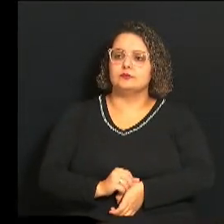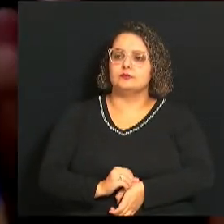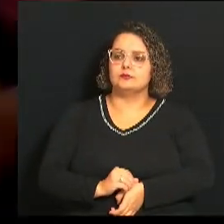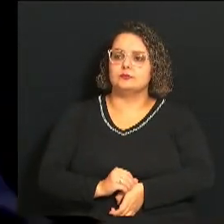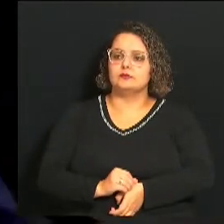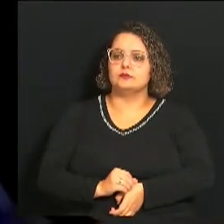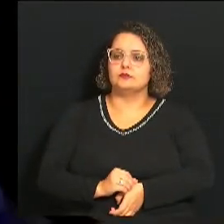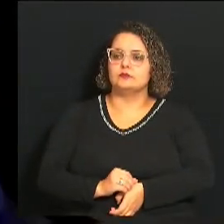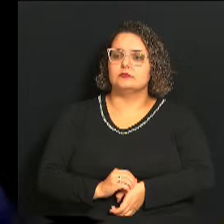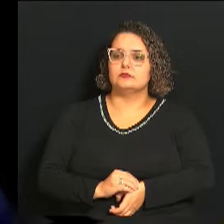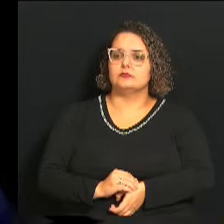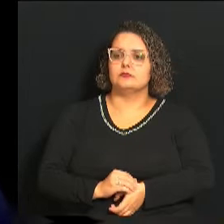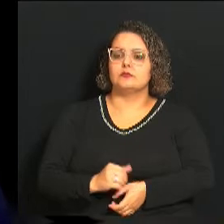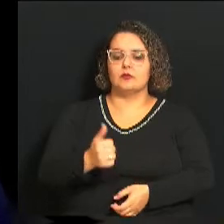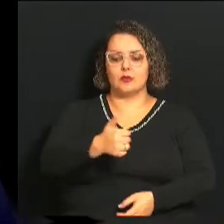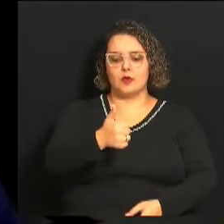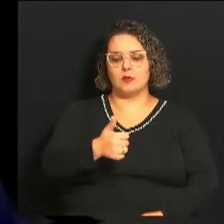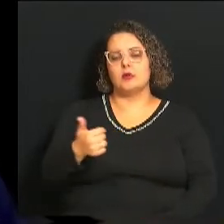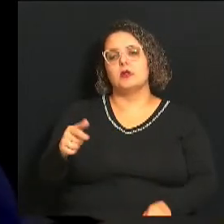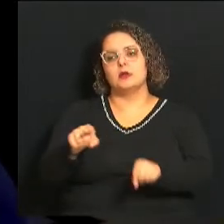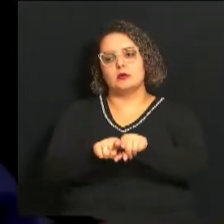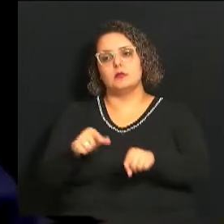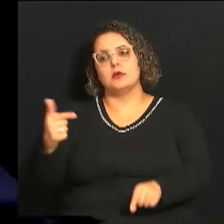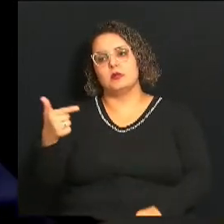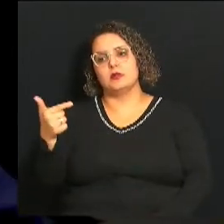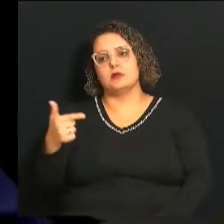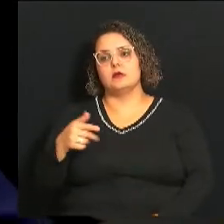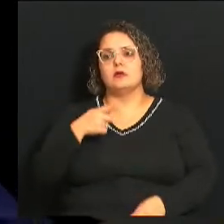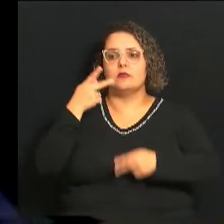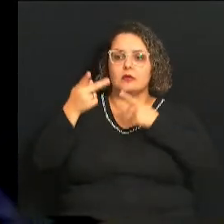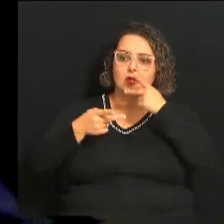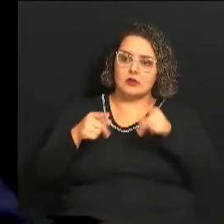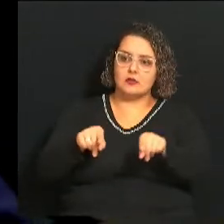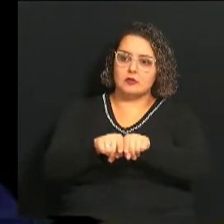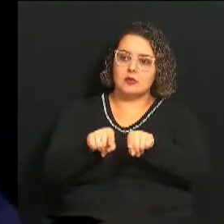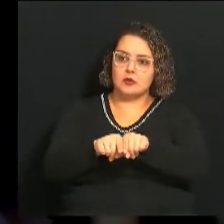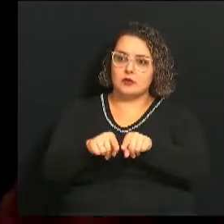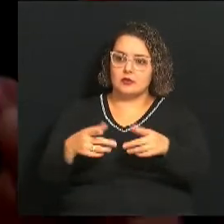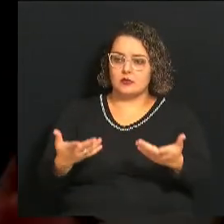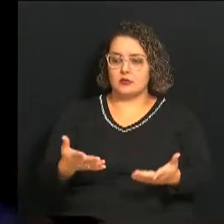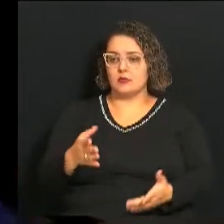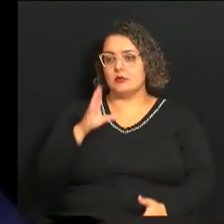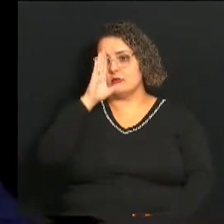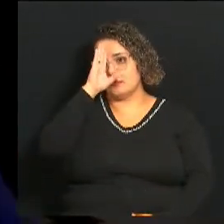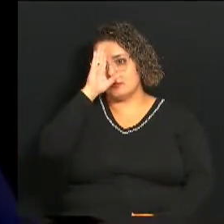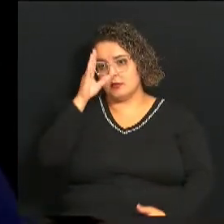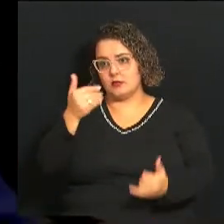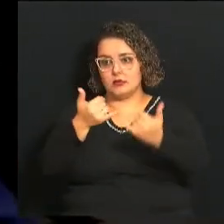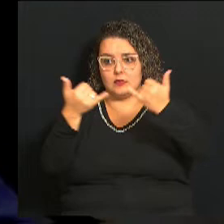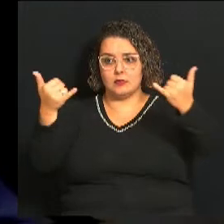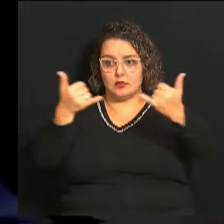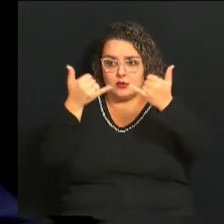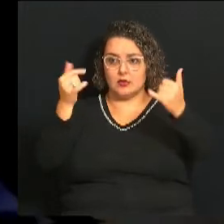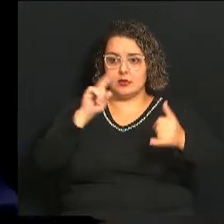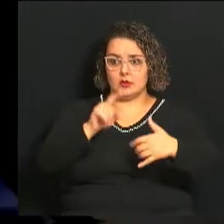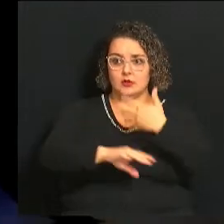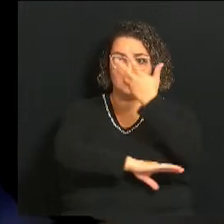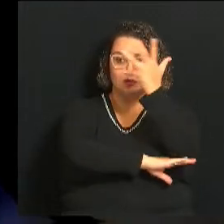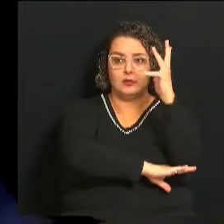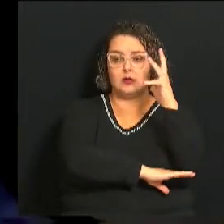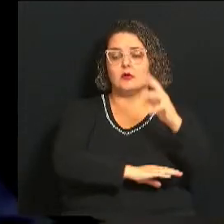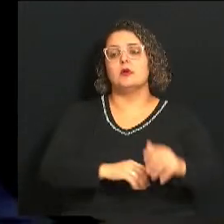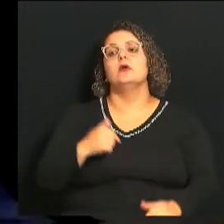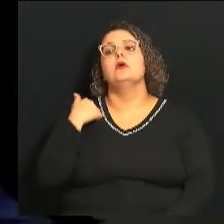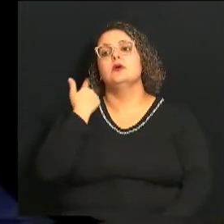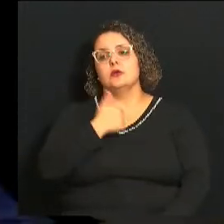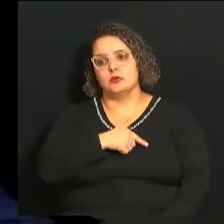dessas redes, tanto primária quanto secundária. Aqui fala um pouco também, numa pergunta, a questão de priorizar a fiação e não as árvores, né? Acho que, assim, a gente tem